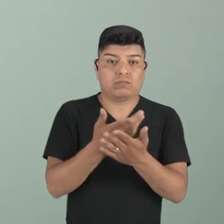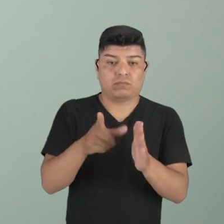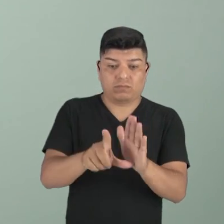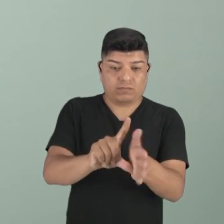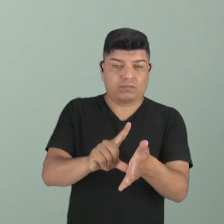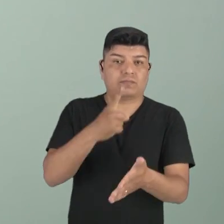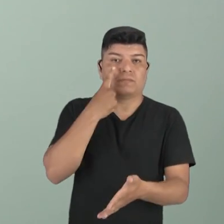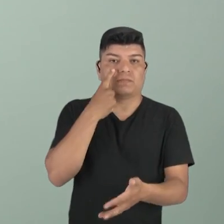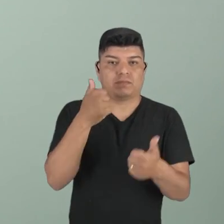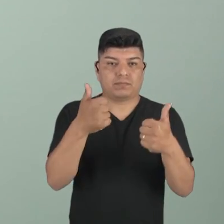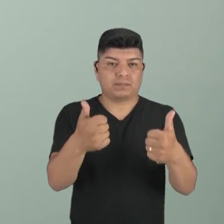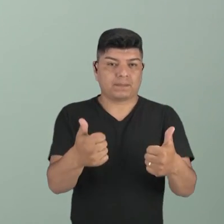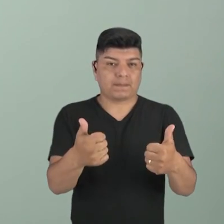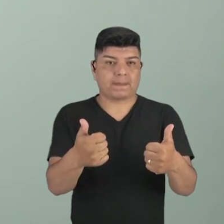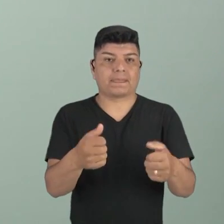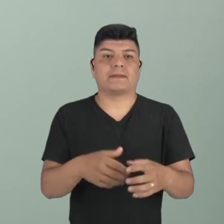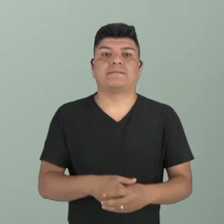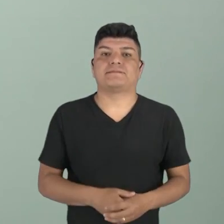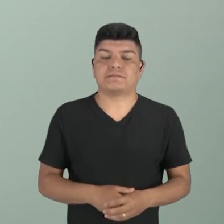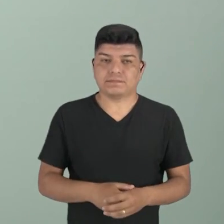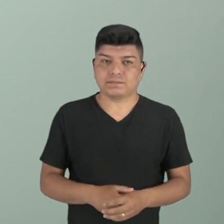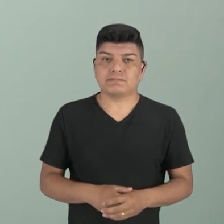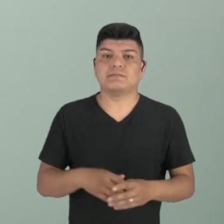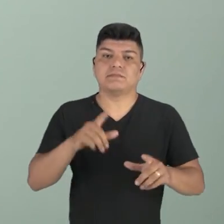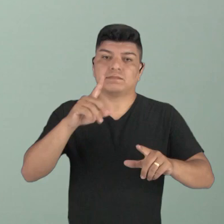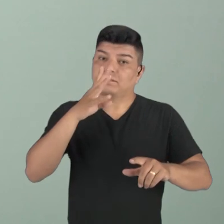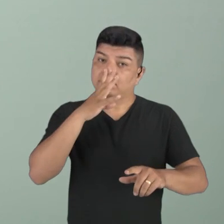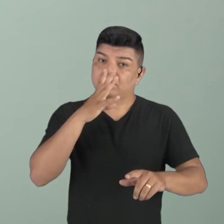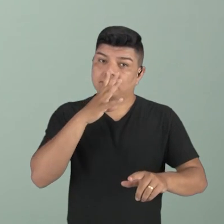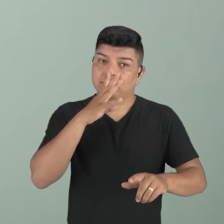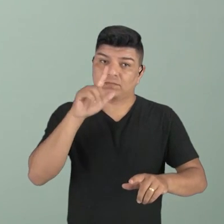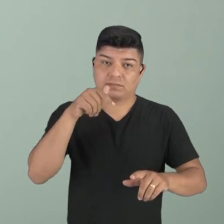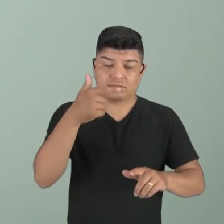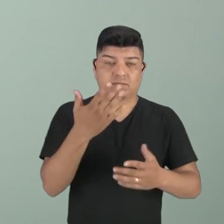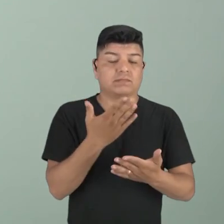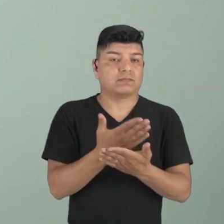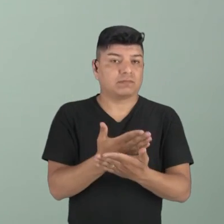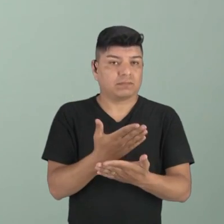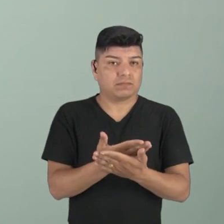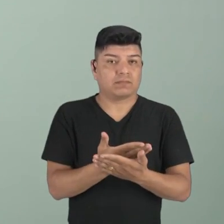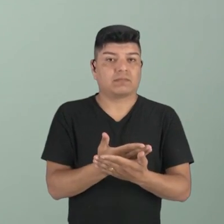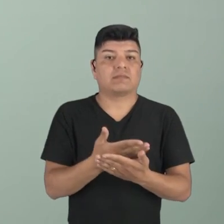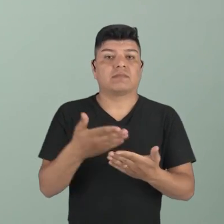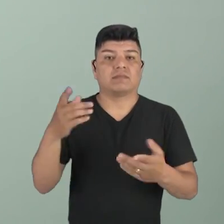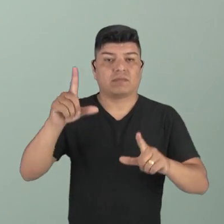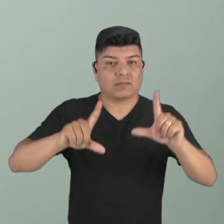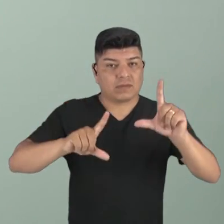anteriores vistas, certo? Não deixe também de assistir às nossas próximas aulas aqui